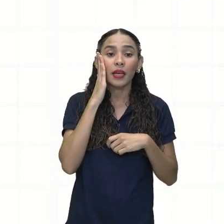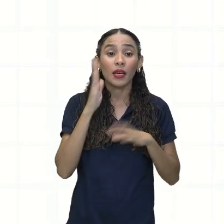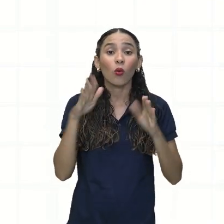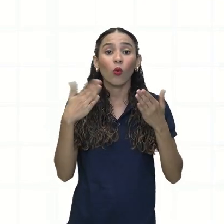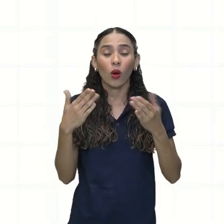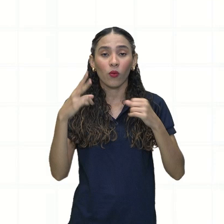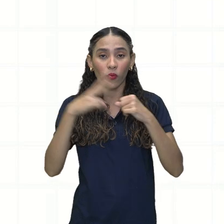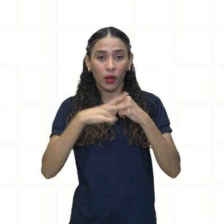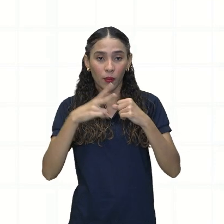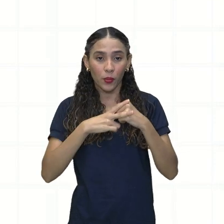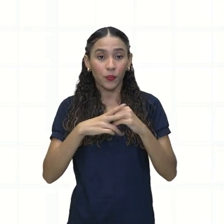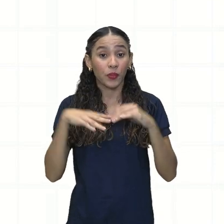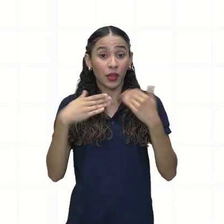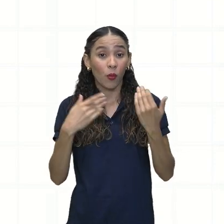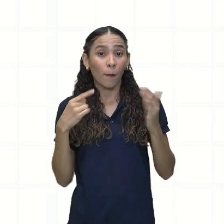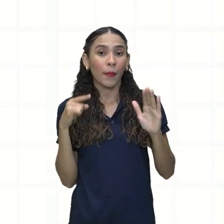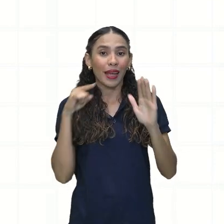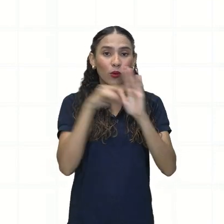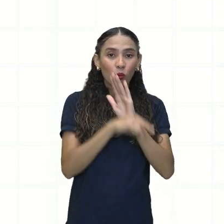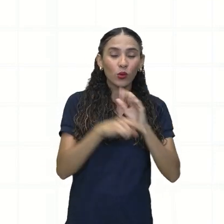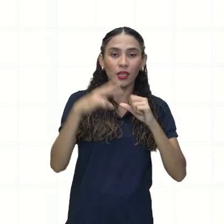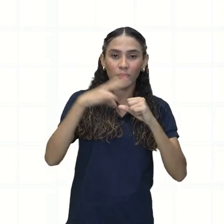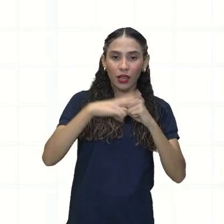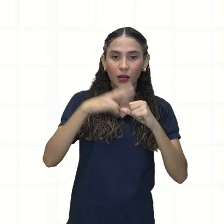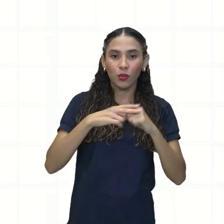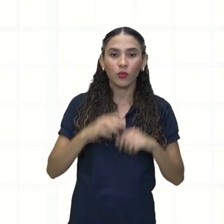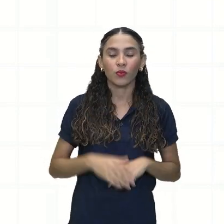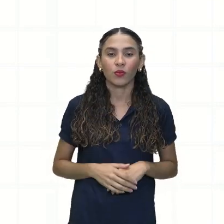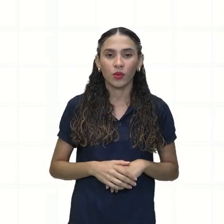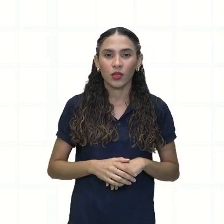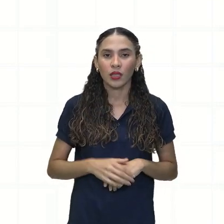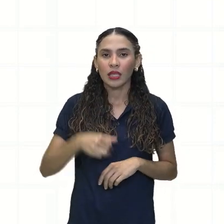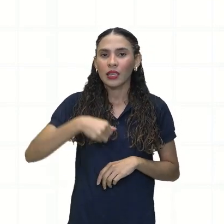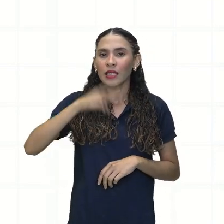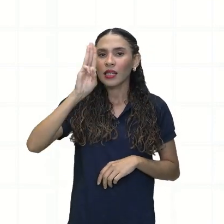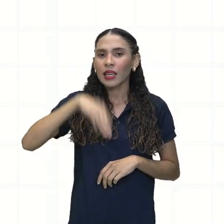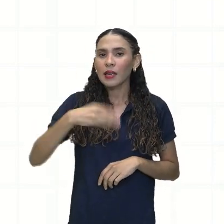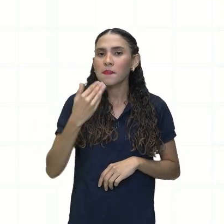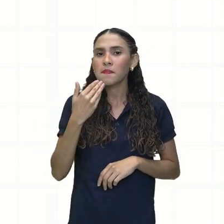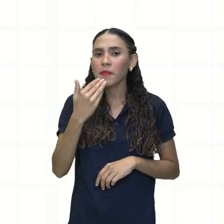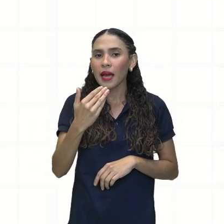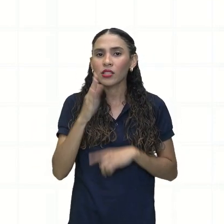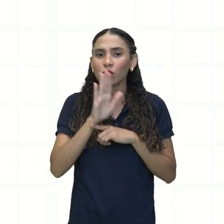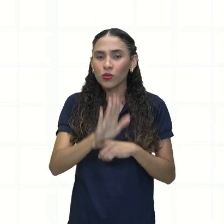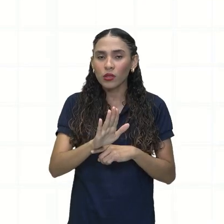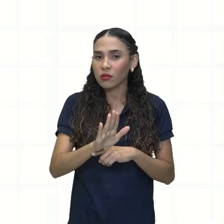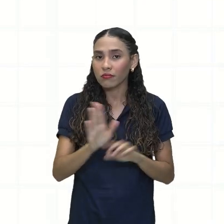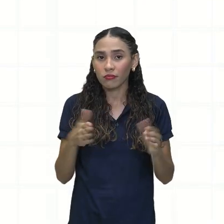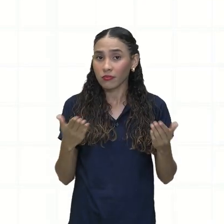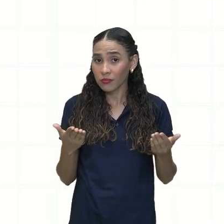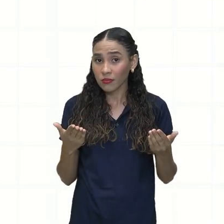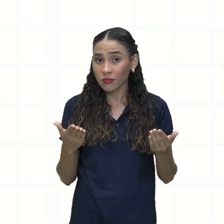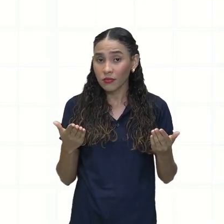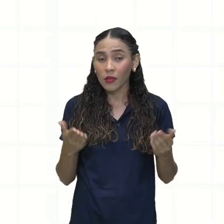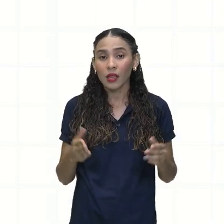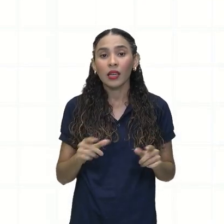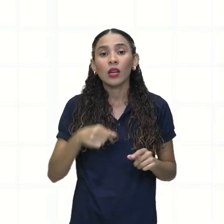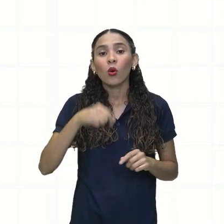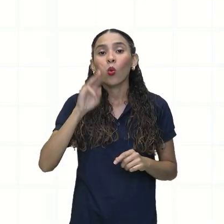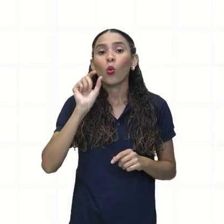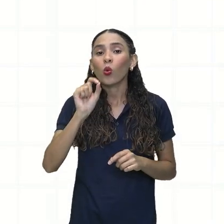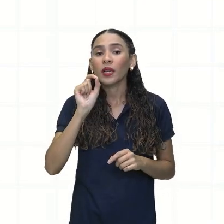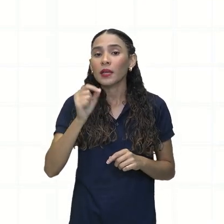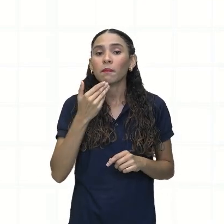né? Então, eu pergunto aqui para o verbo. Quem é que pede ajuda? Quem é que está pedindo